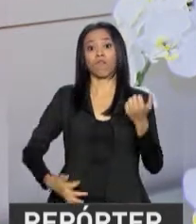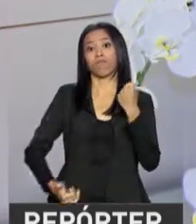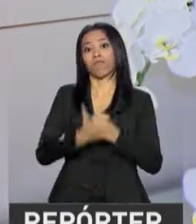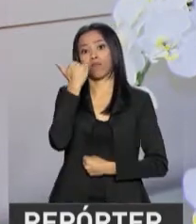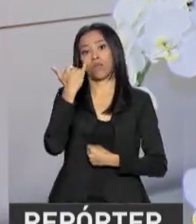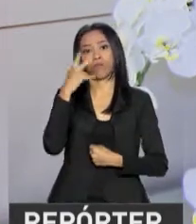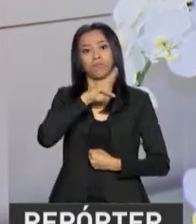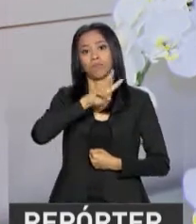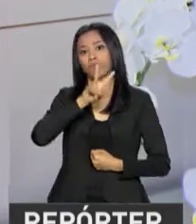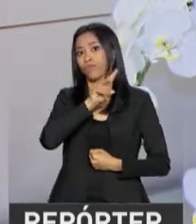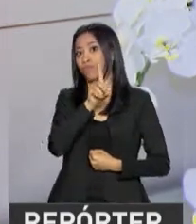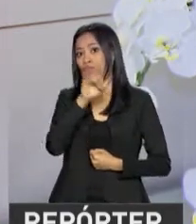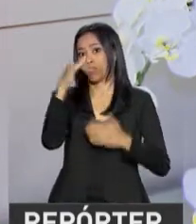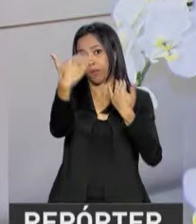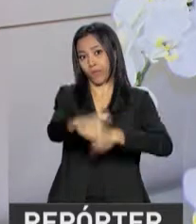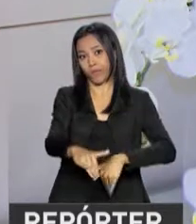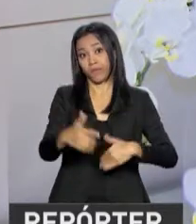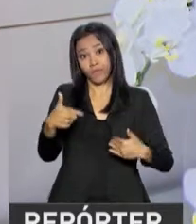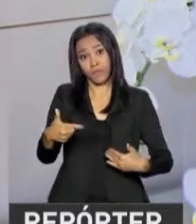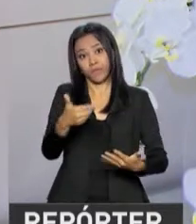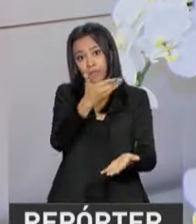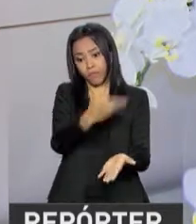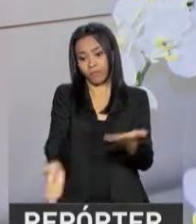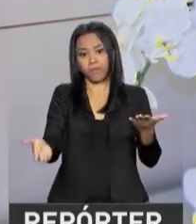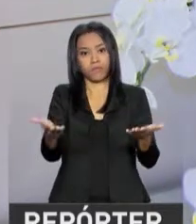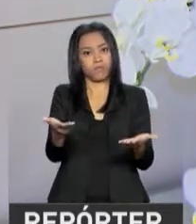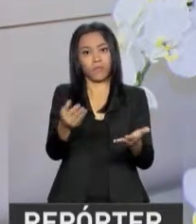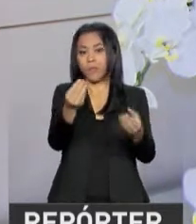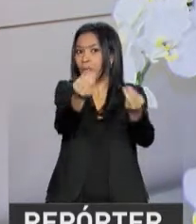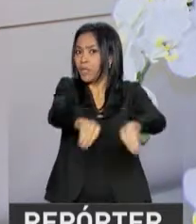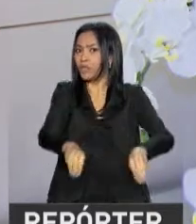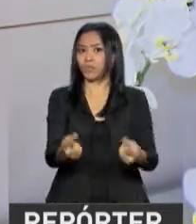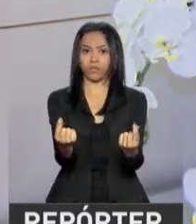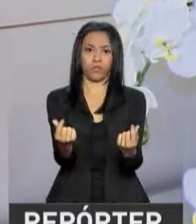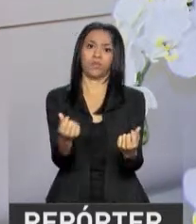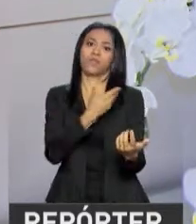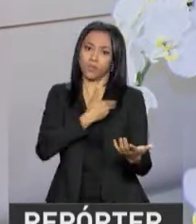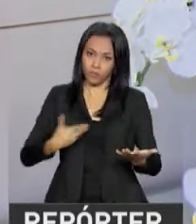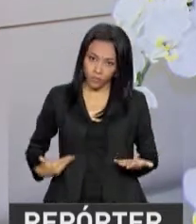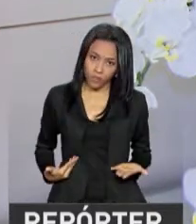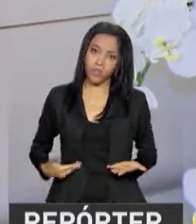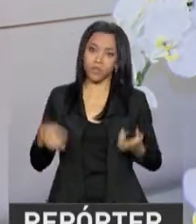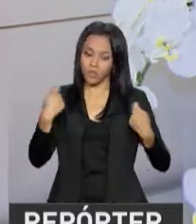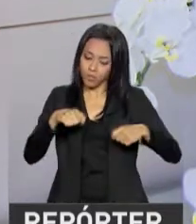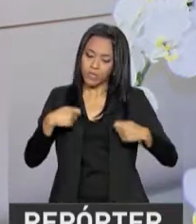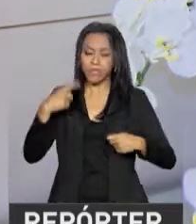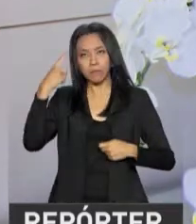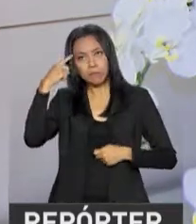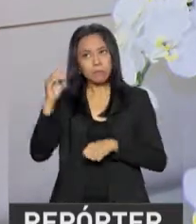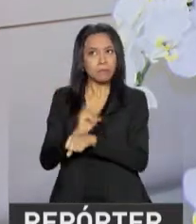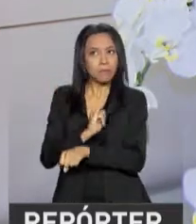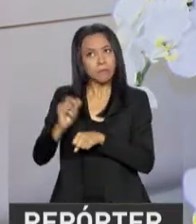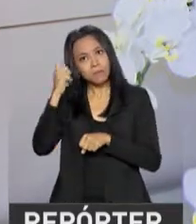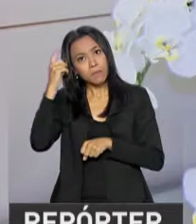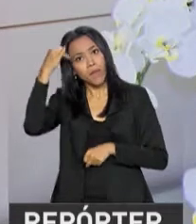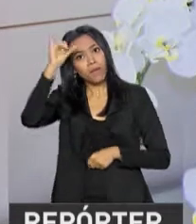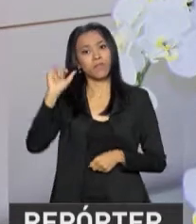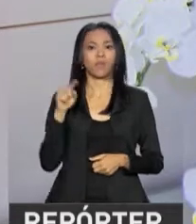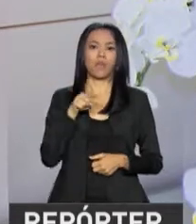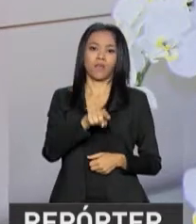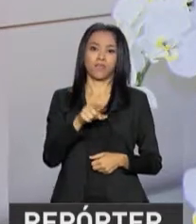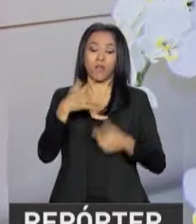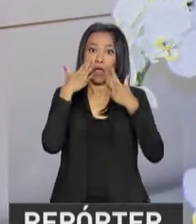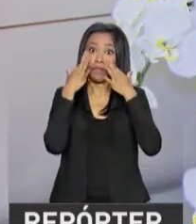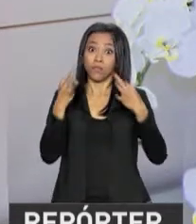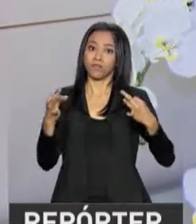prova então isso é um desperdício de dinheiro público que não tivemos que tomar algumas medidas para evitar esse então a gente vai deixar aqui um